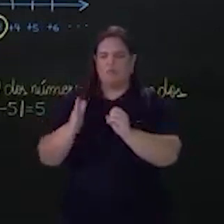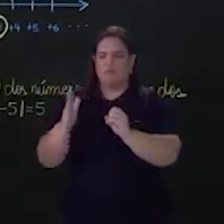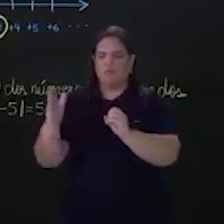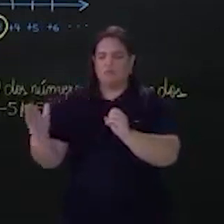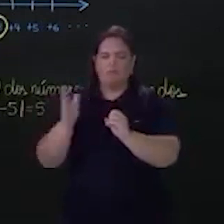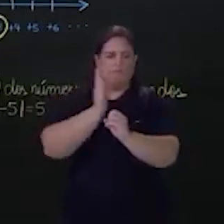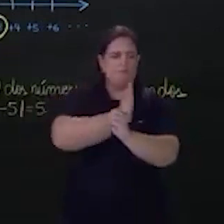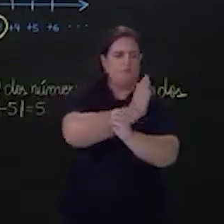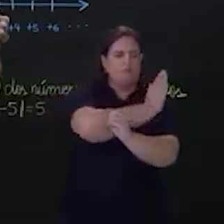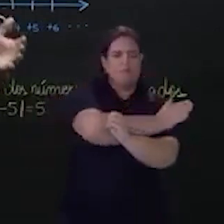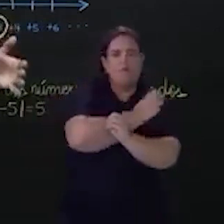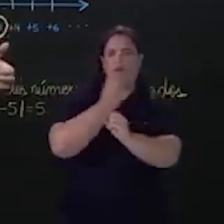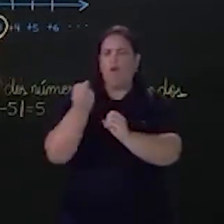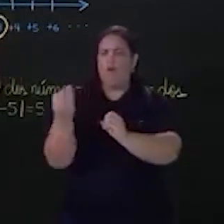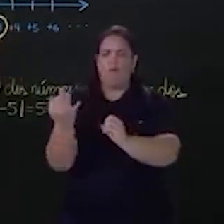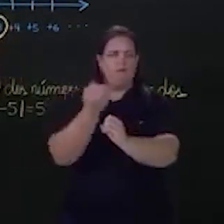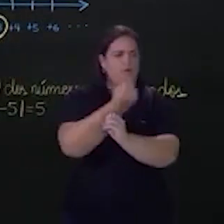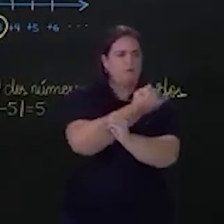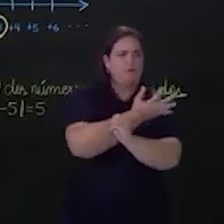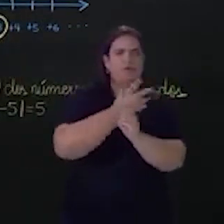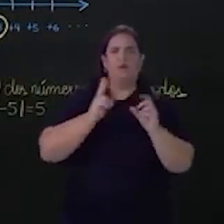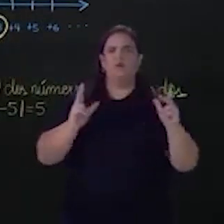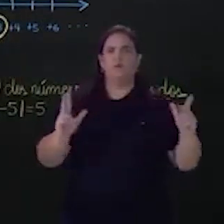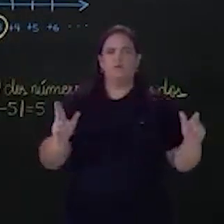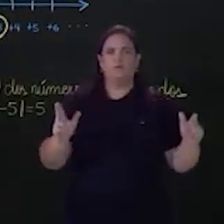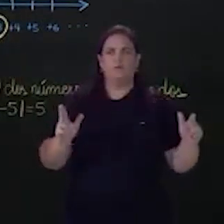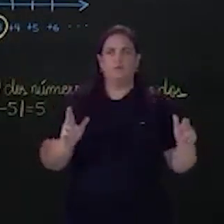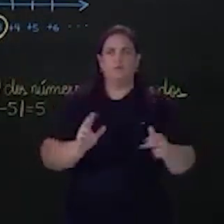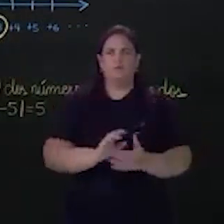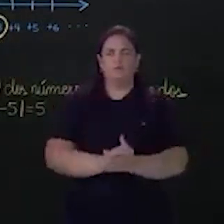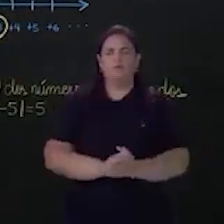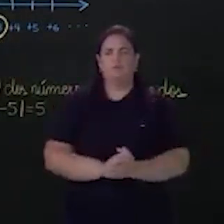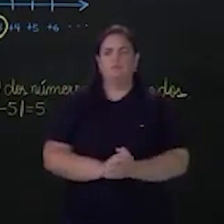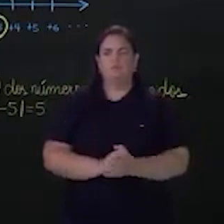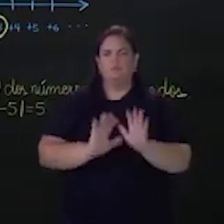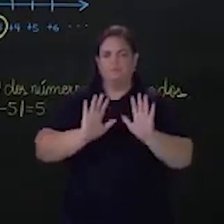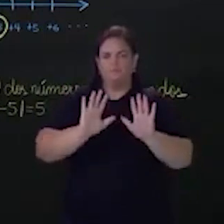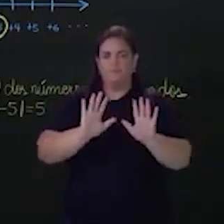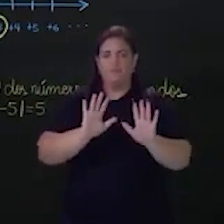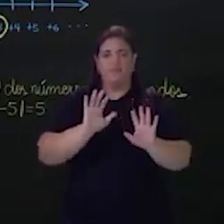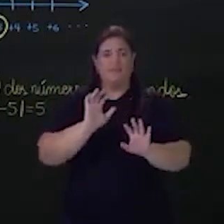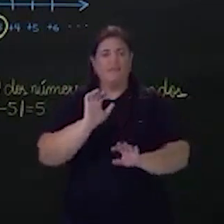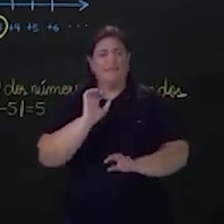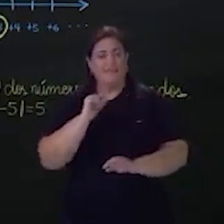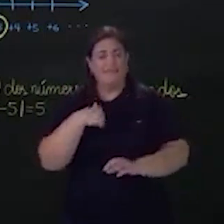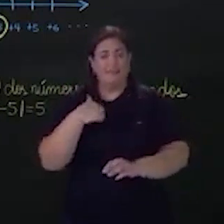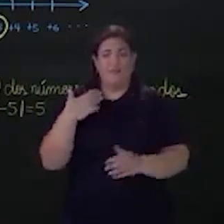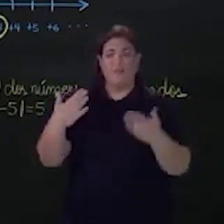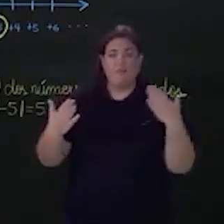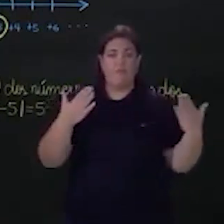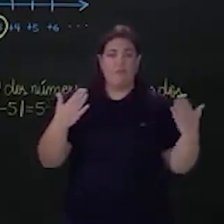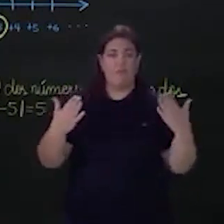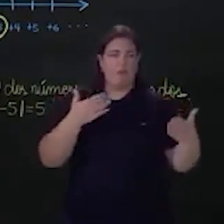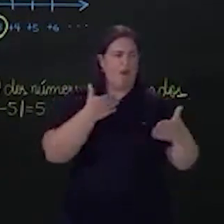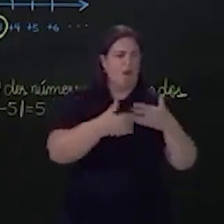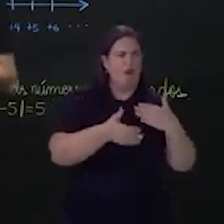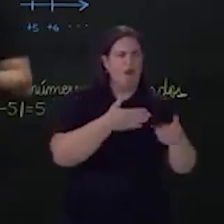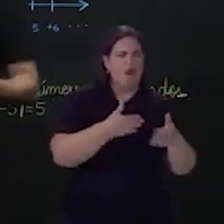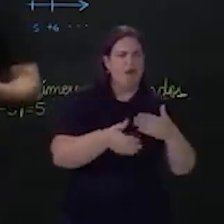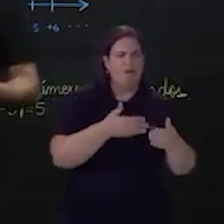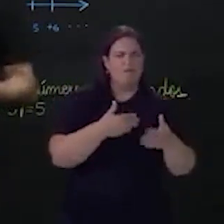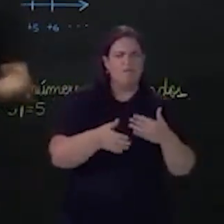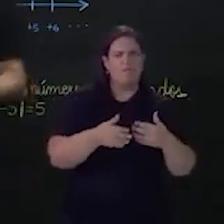dois números para a origem será a mesma. Agora, se eu comparo dois números